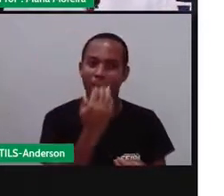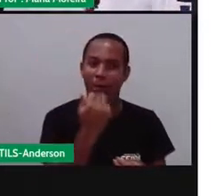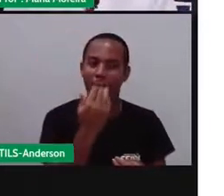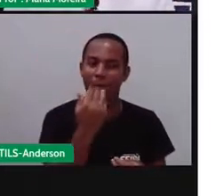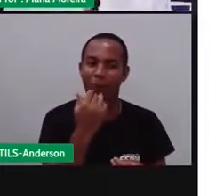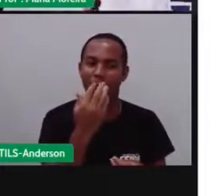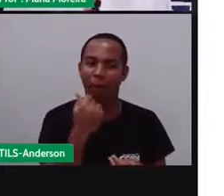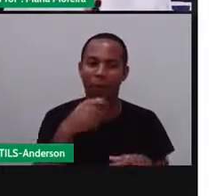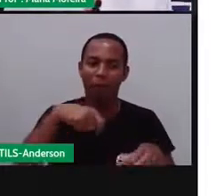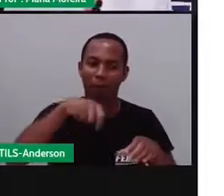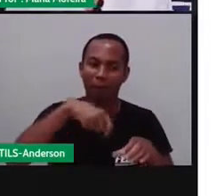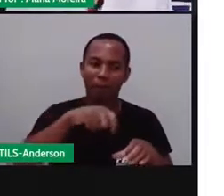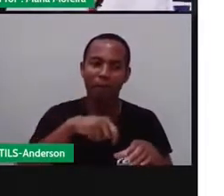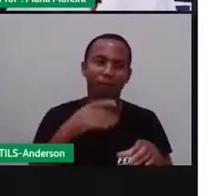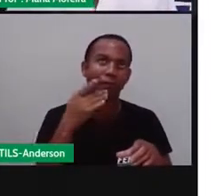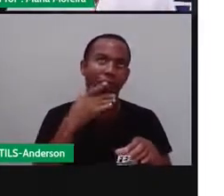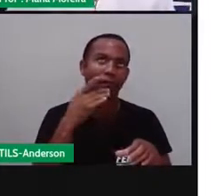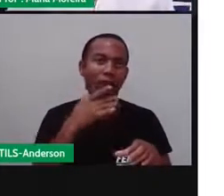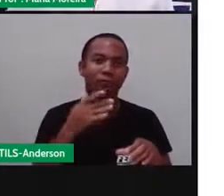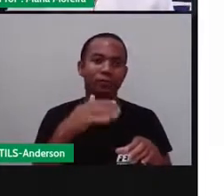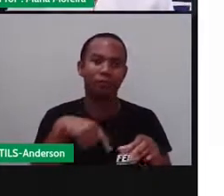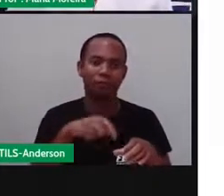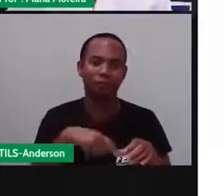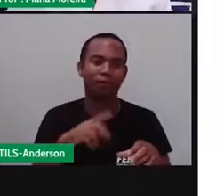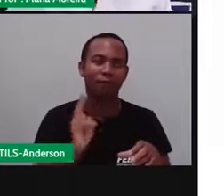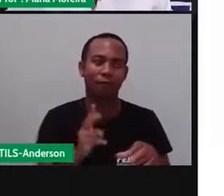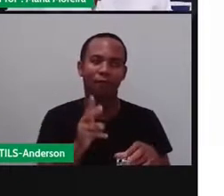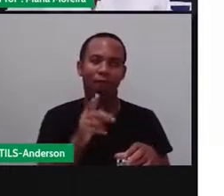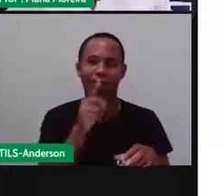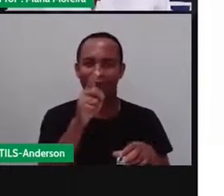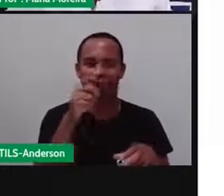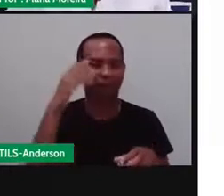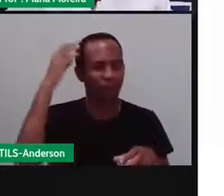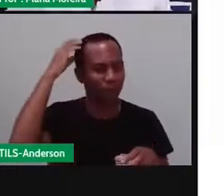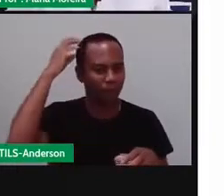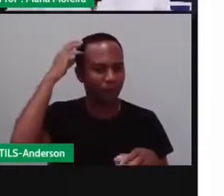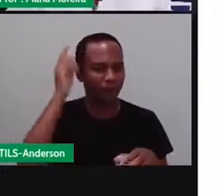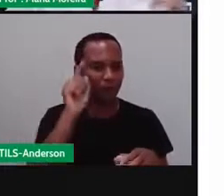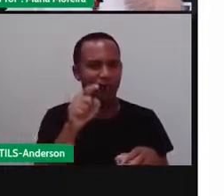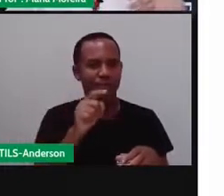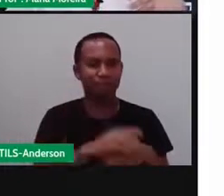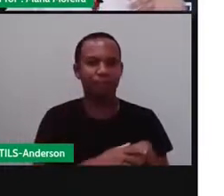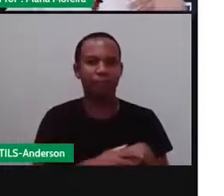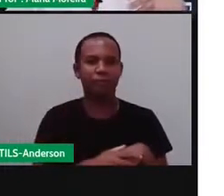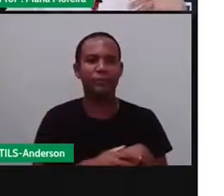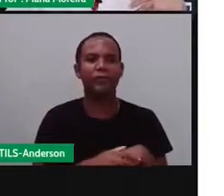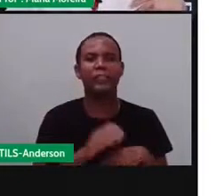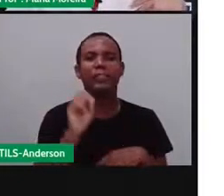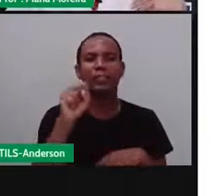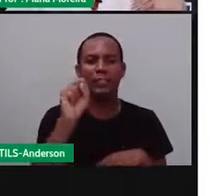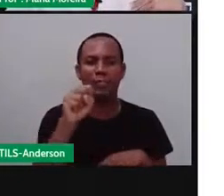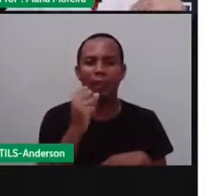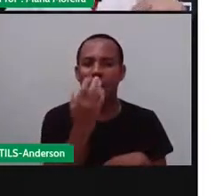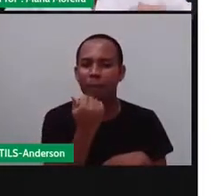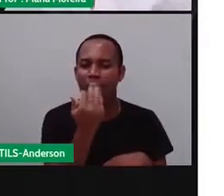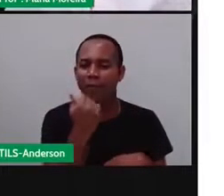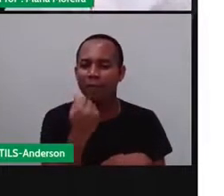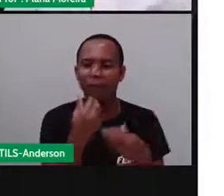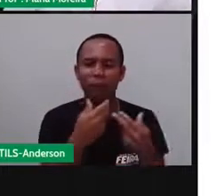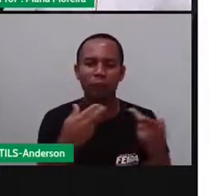falaram de festa, de comida o tempo inteiro? Vocês acharam que falou muito sobre comida? Você achou, Anderson, que falou muito?